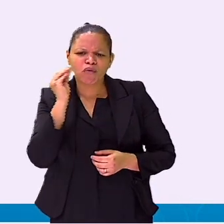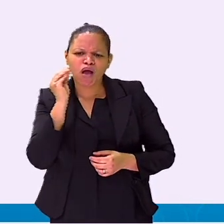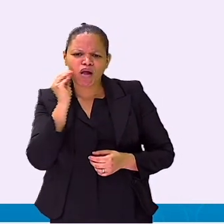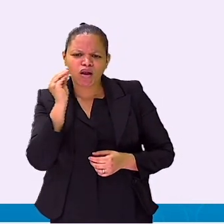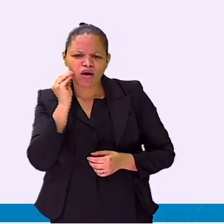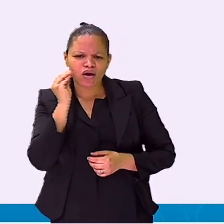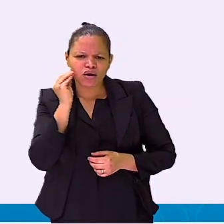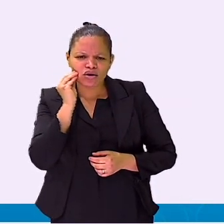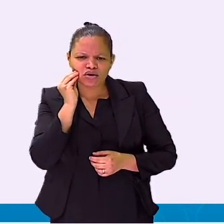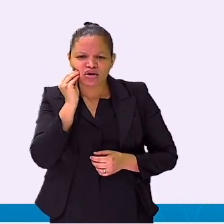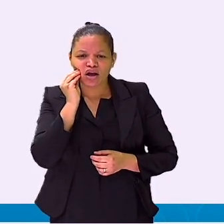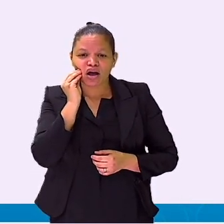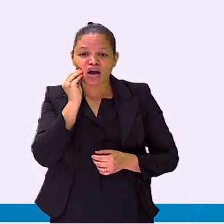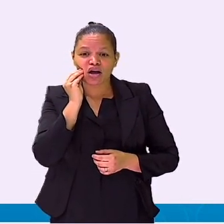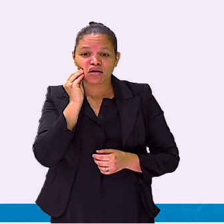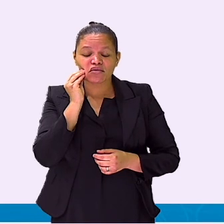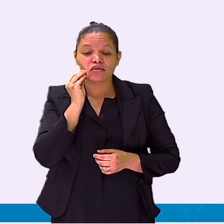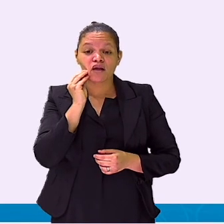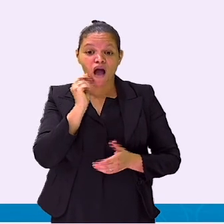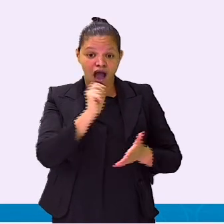Pelejando, vai ser